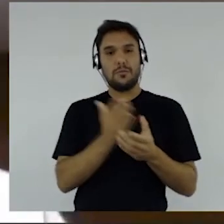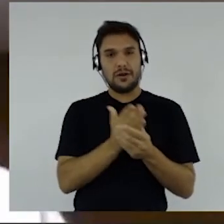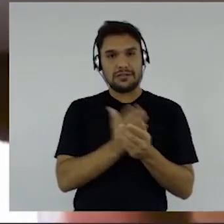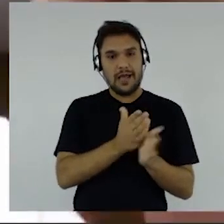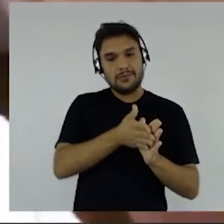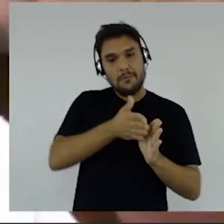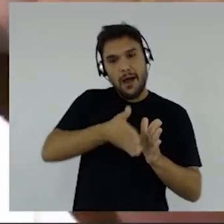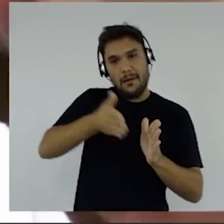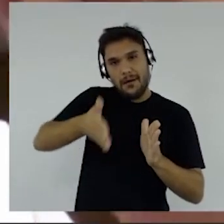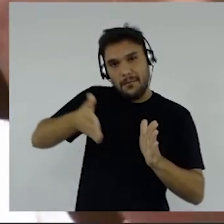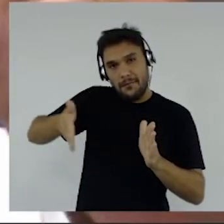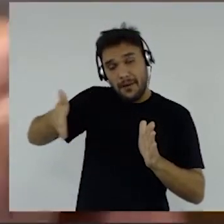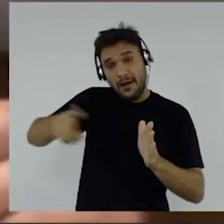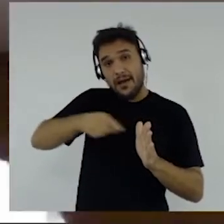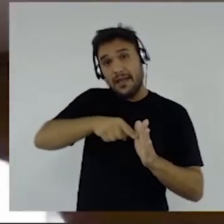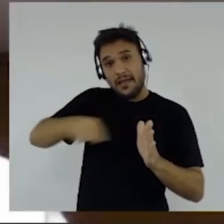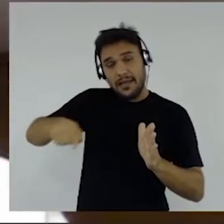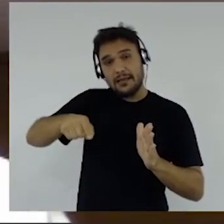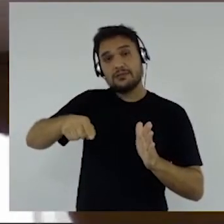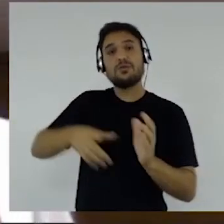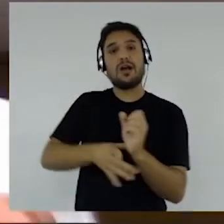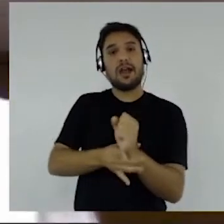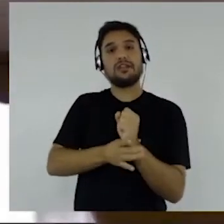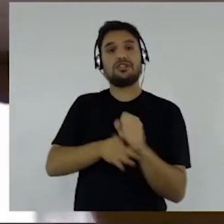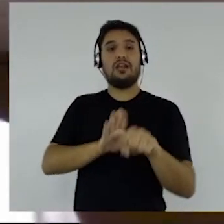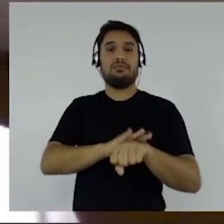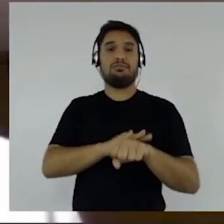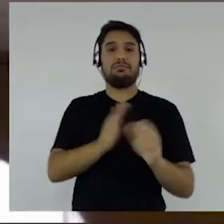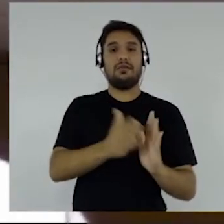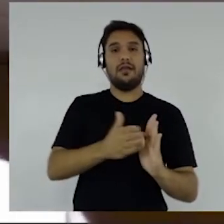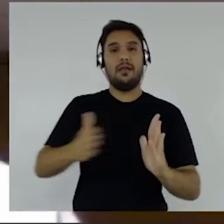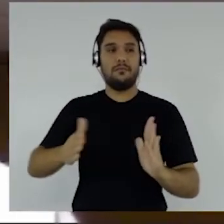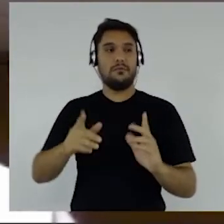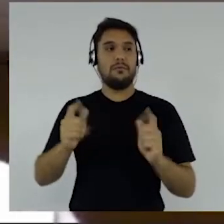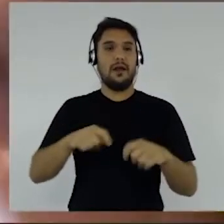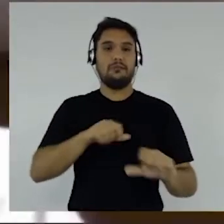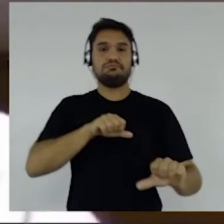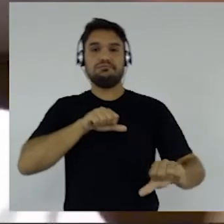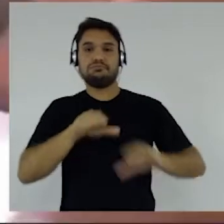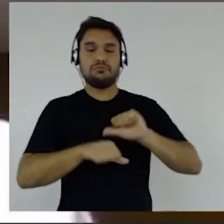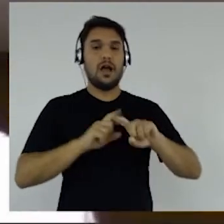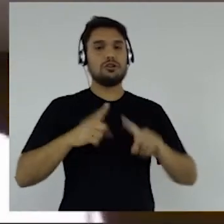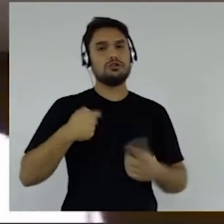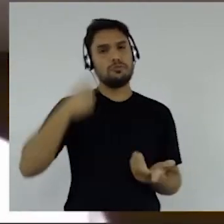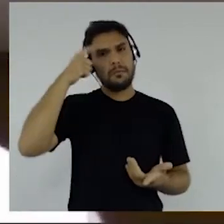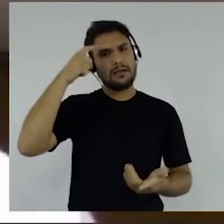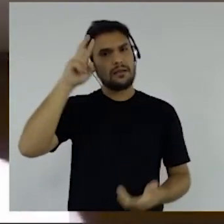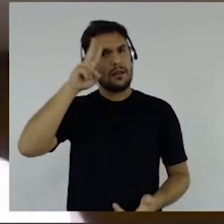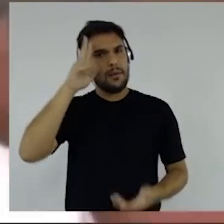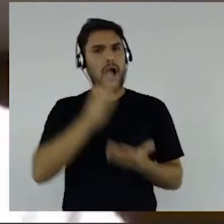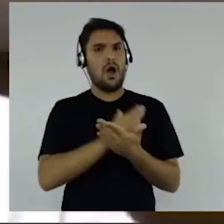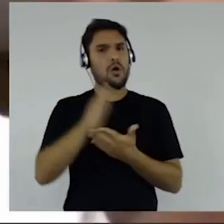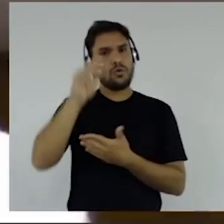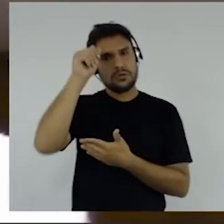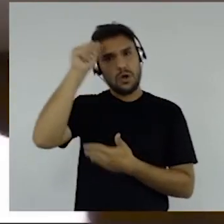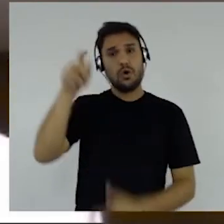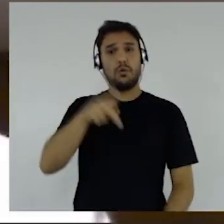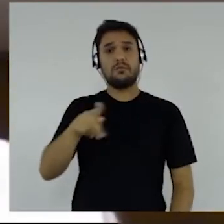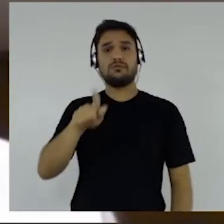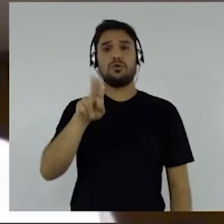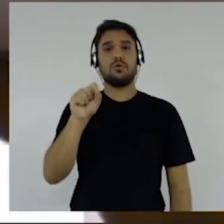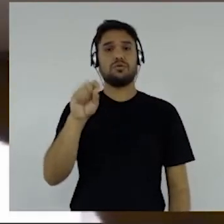processo, que é usada como fundamento para justificar essa conversão, a gente tem que lembrar de autores como o professor